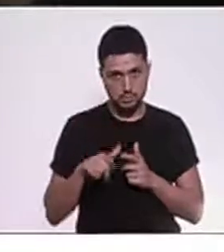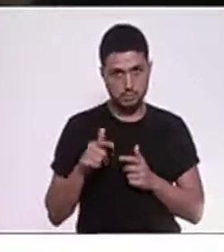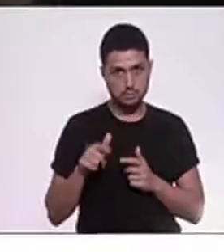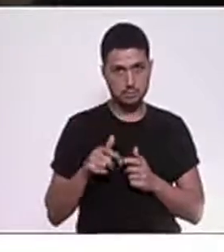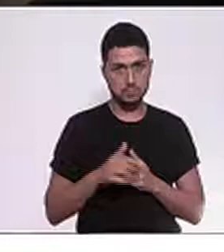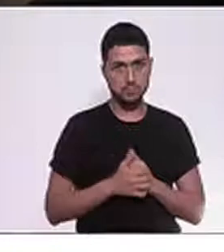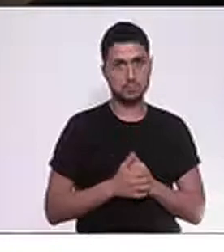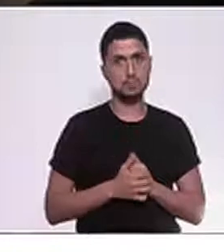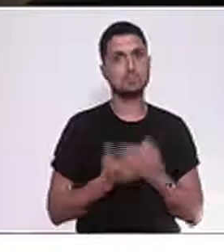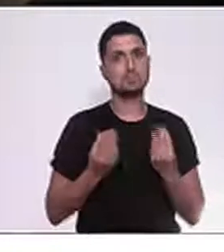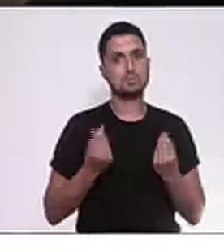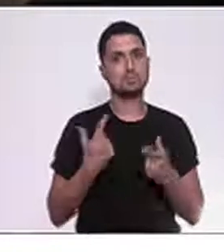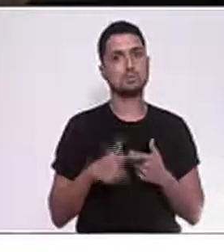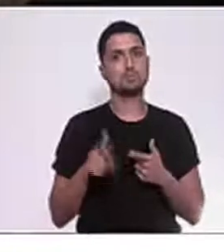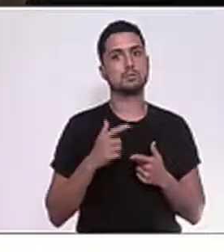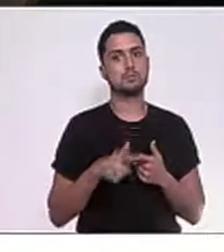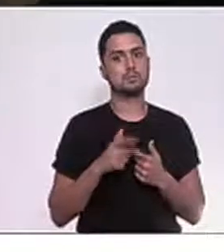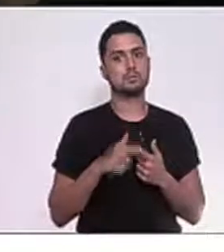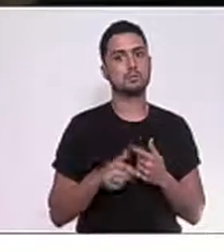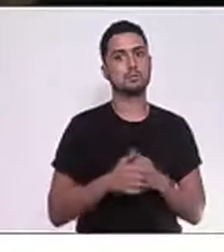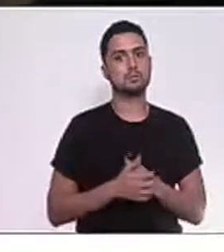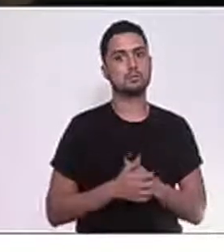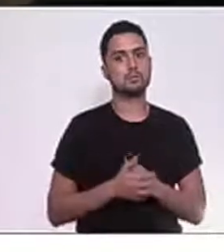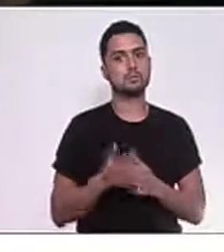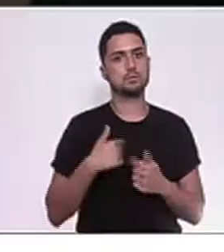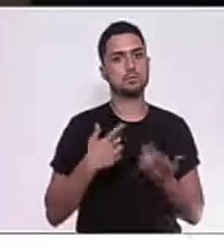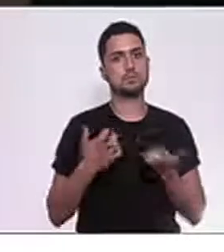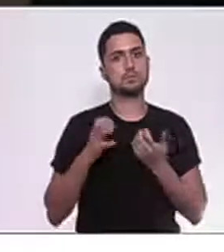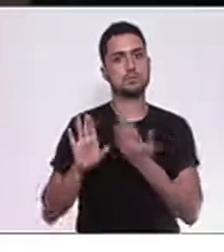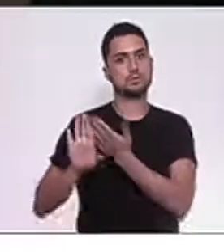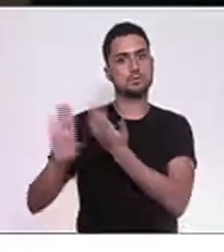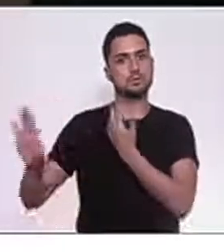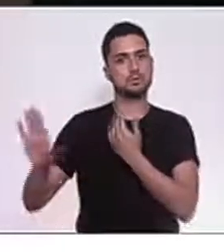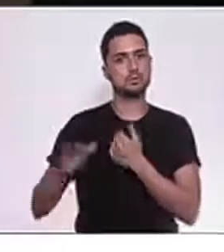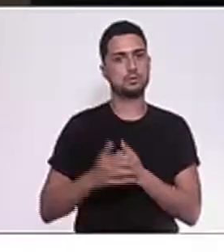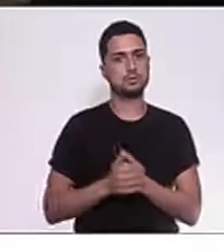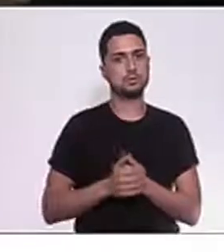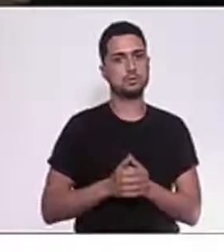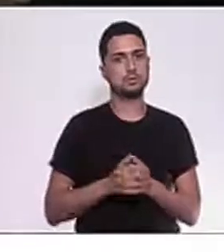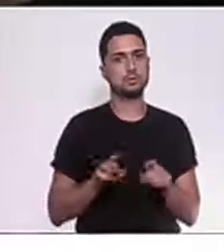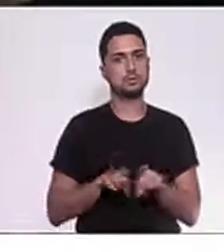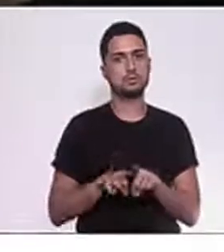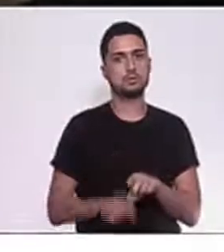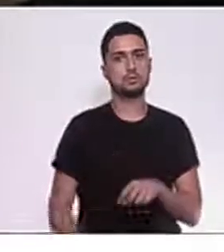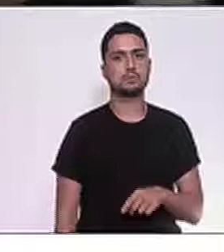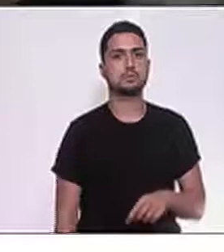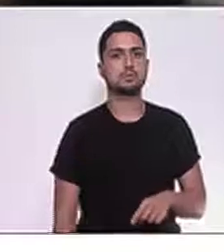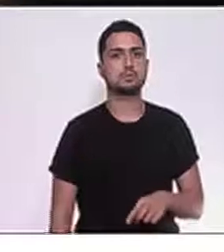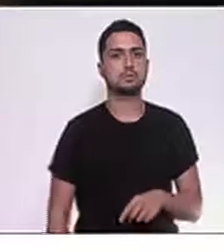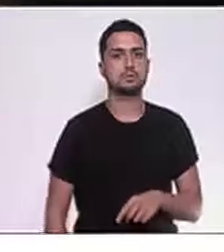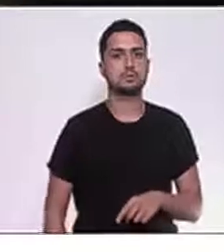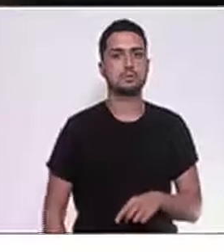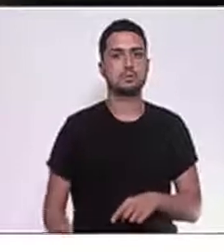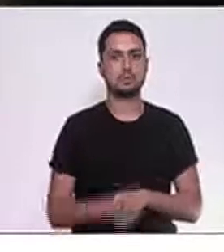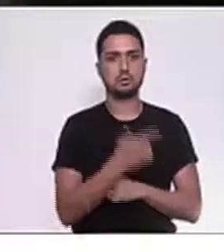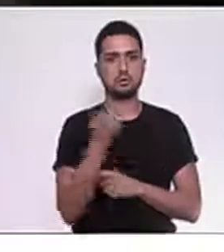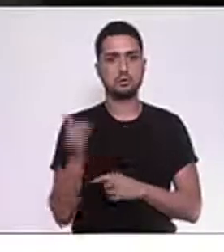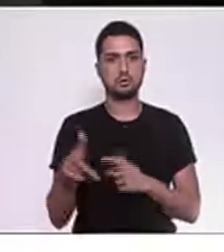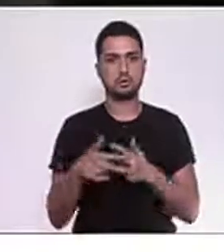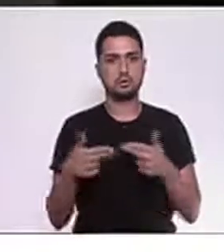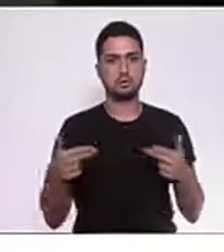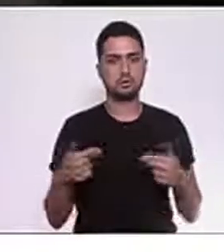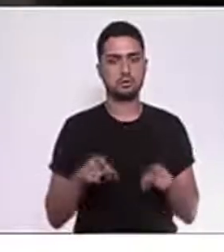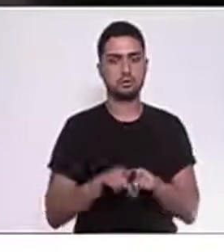pouco. Bastante. Bastante. Muito. Quero ficar até distante. É, uma outra coisa, presidente. Eu queria chamar a atenção aqui do